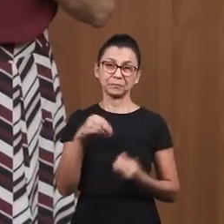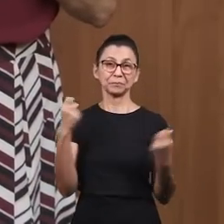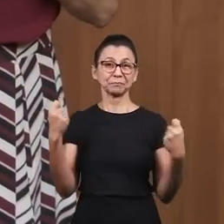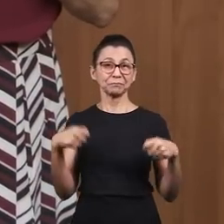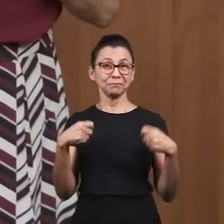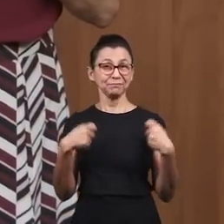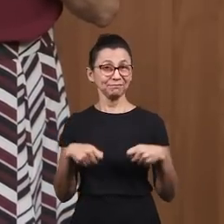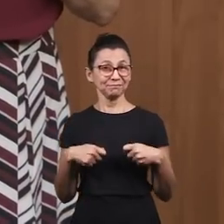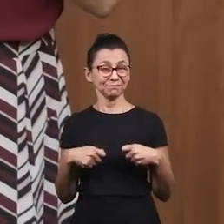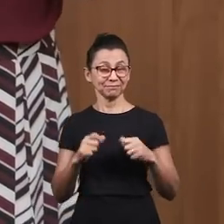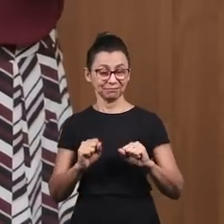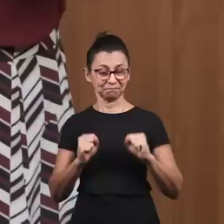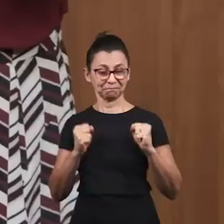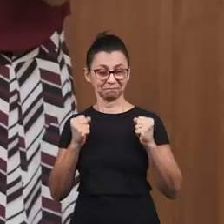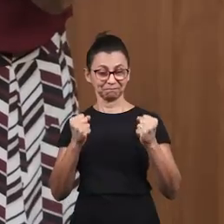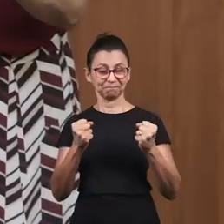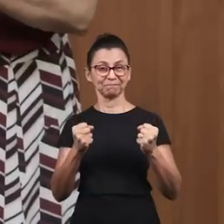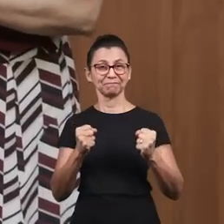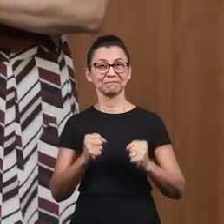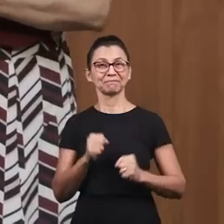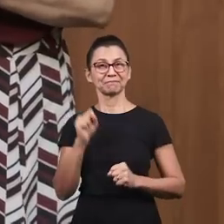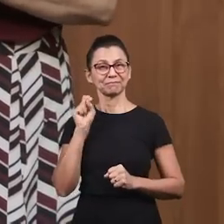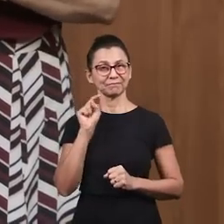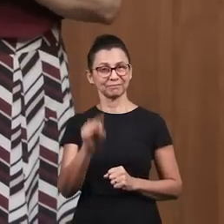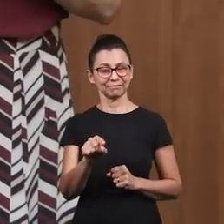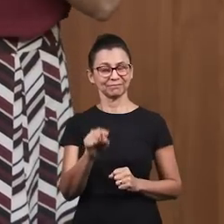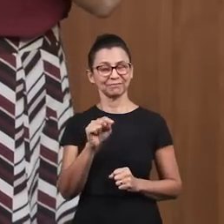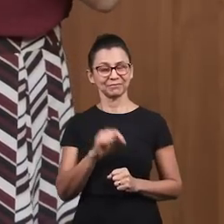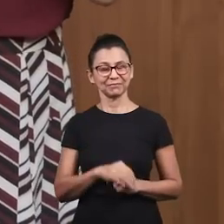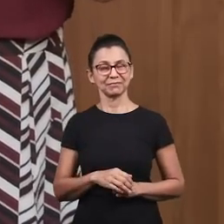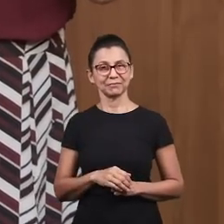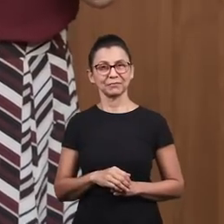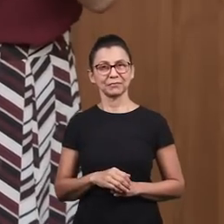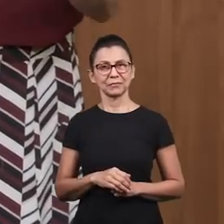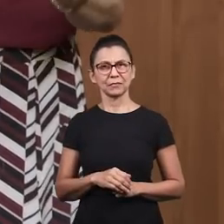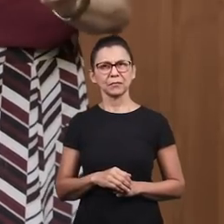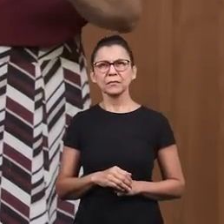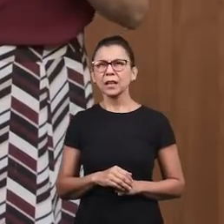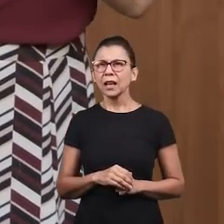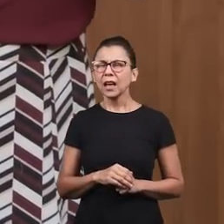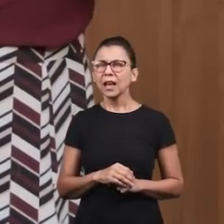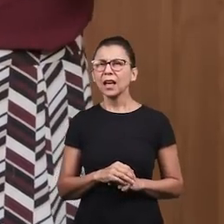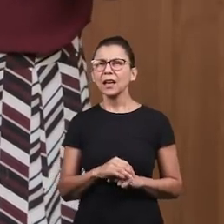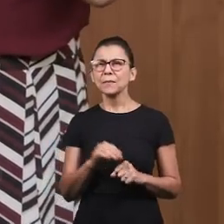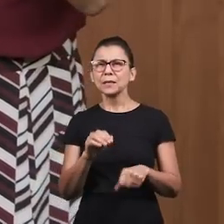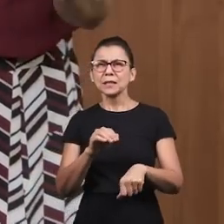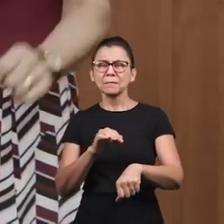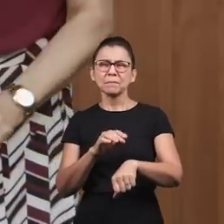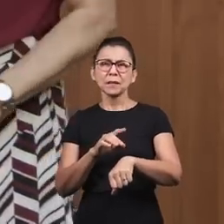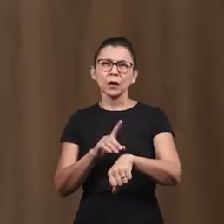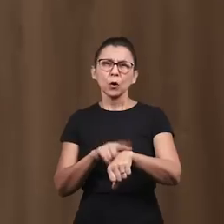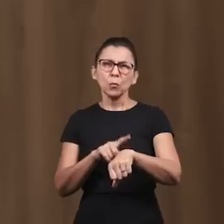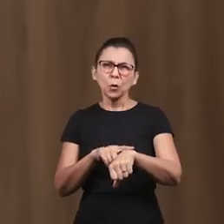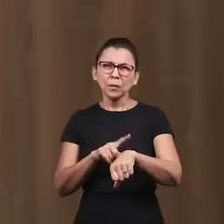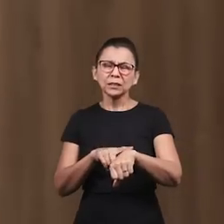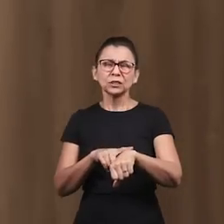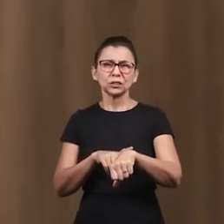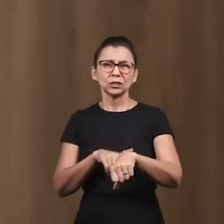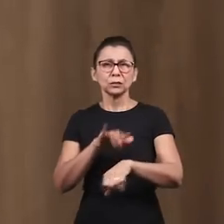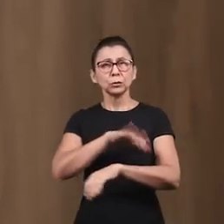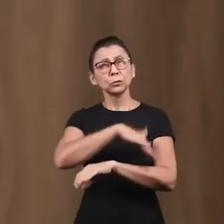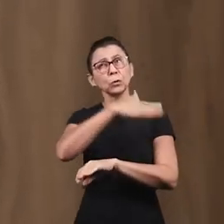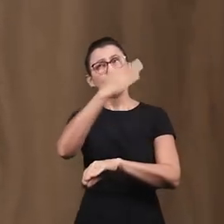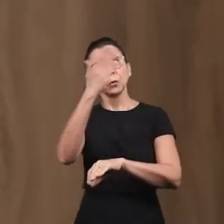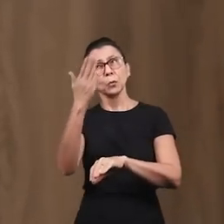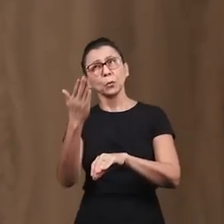também precisa. Então você, criança, deve deixar um tempo para buscar o Senhor.